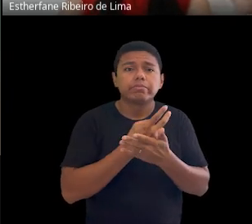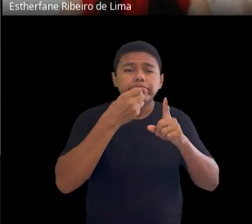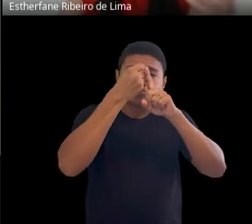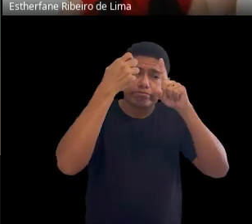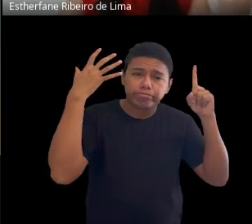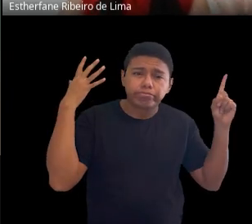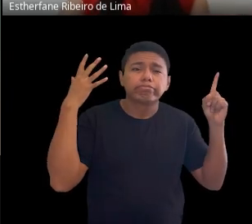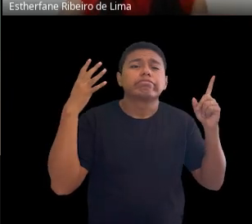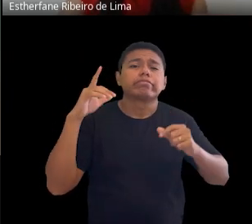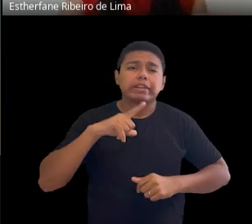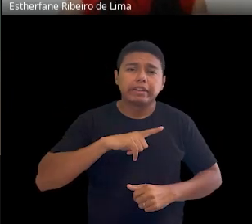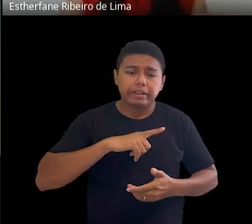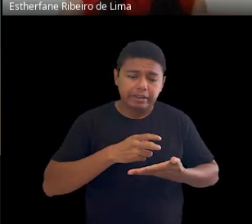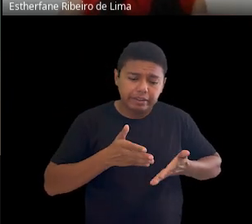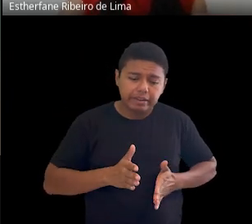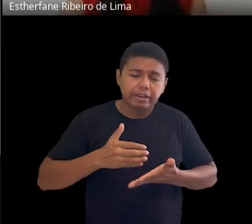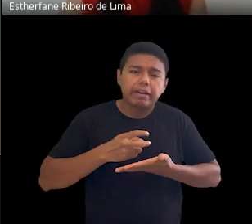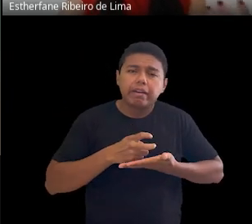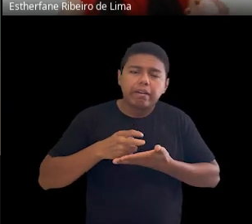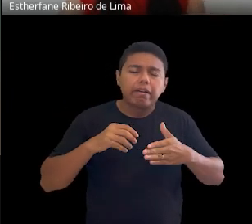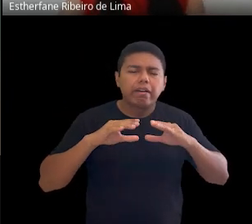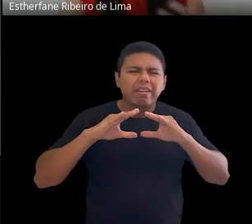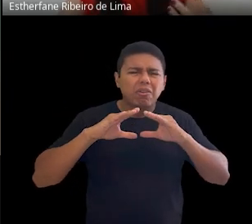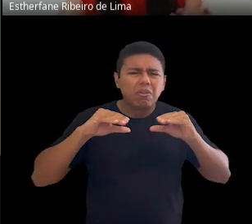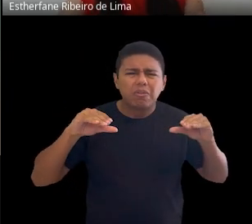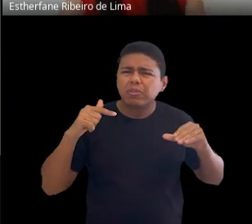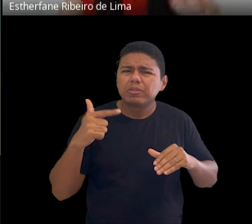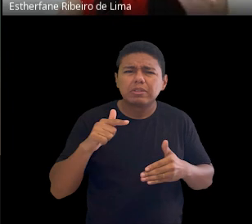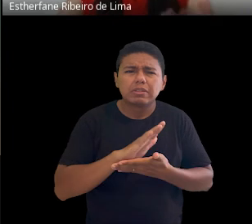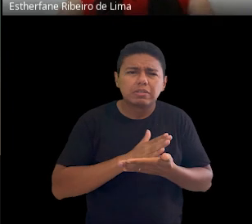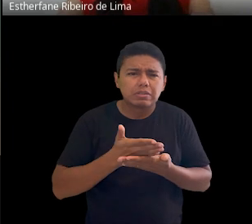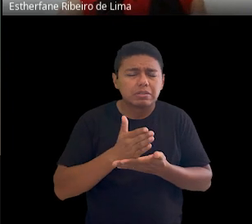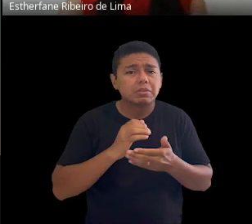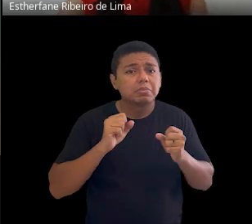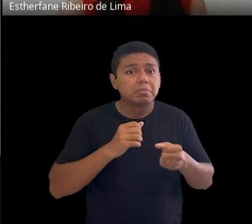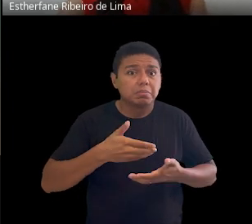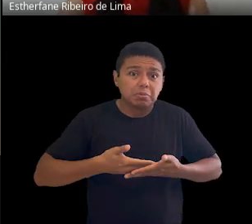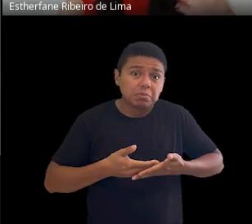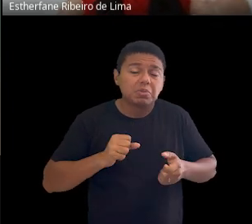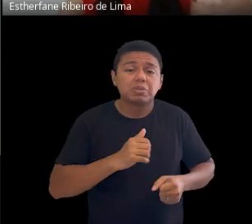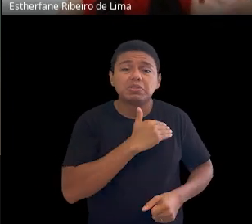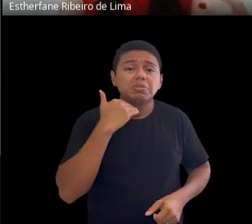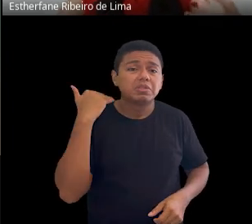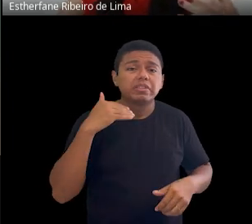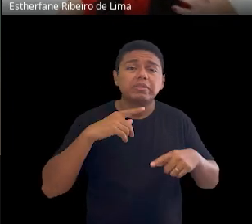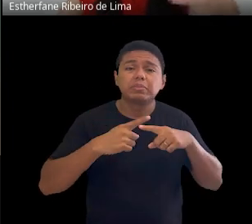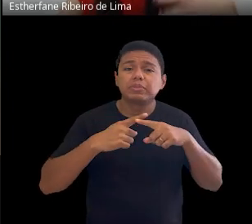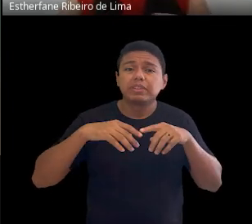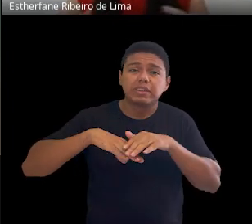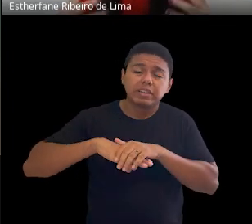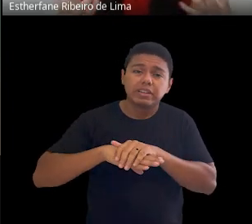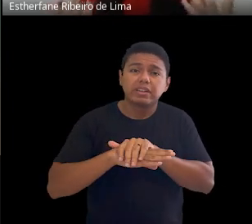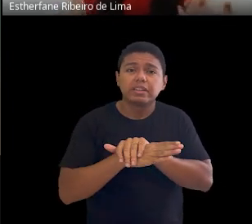de desconforto respiratório nesse recém-nascido. O bebê pode vir a óbito também, porque ele está acostumado